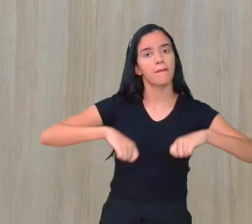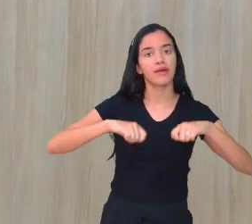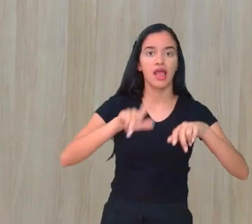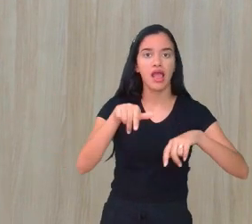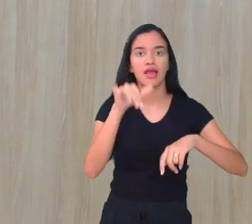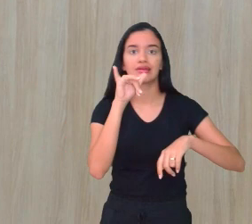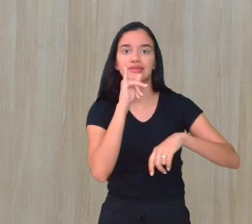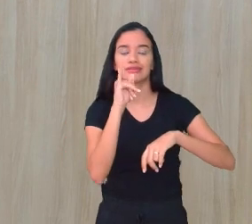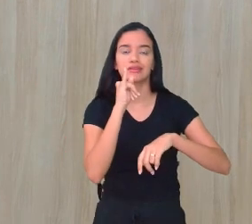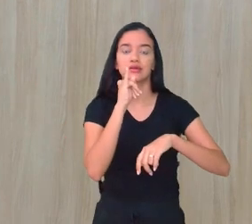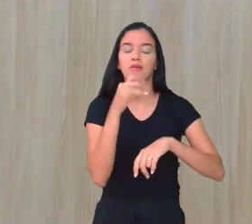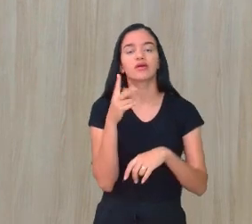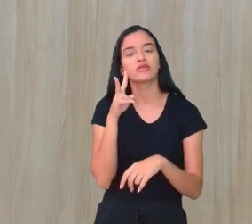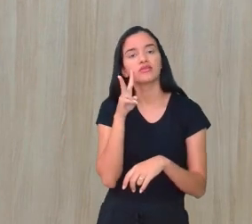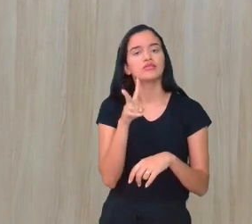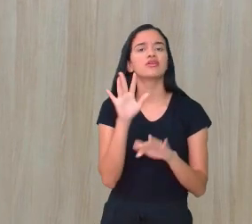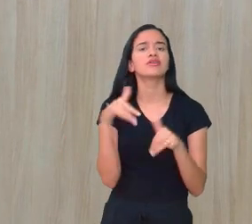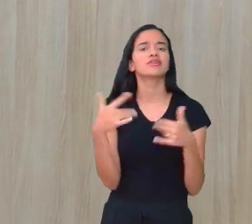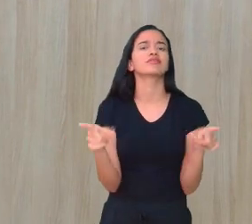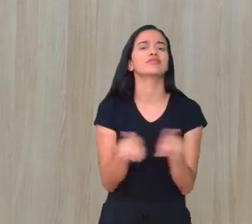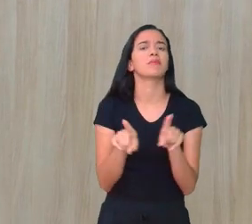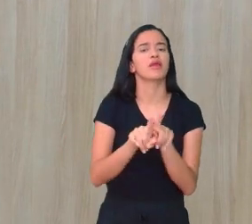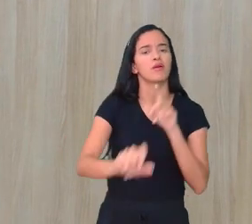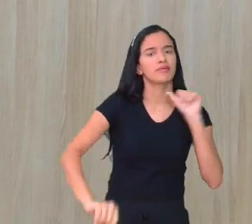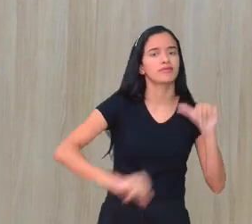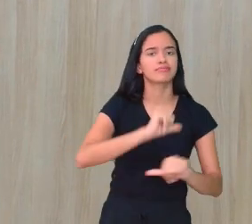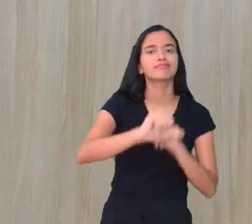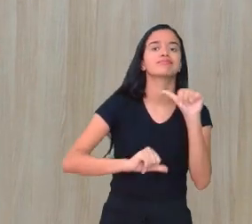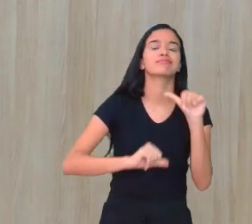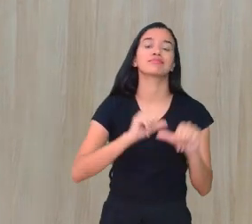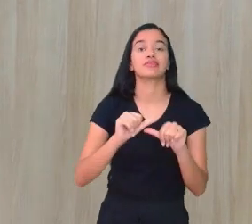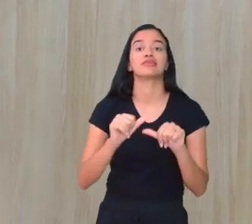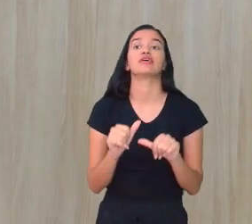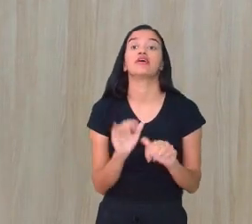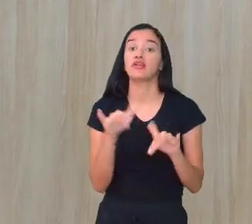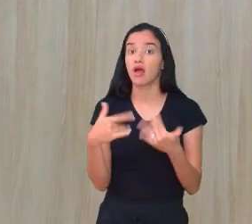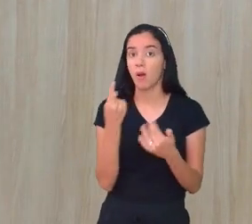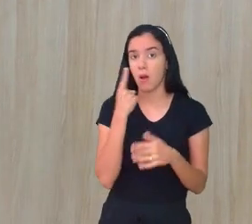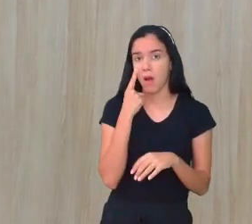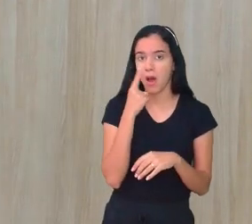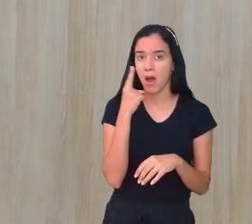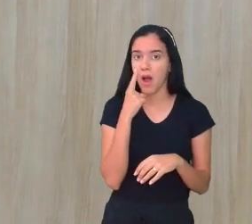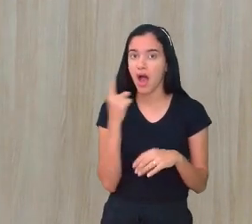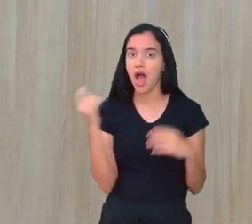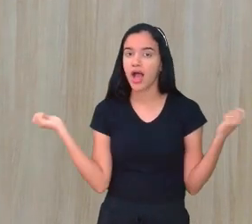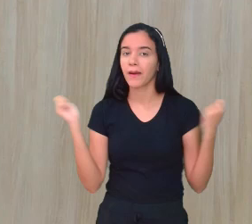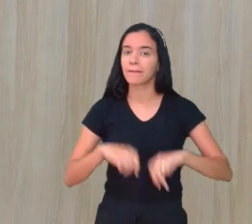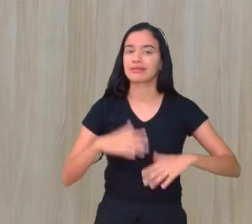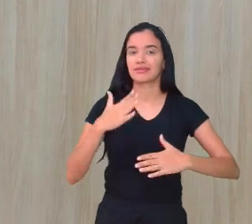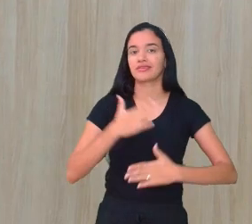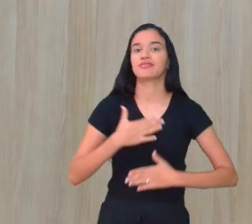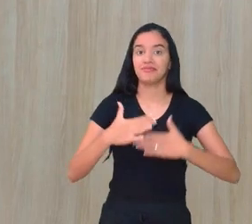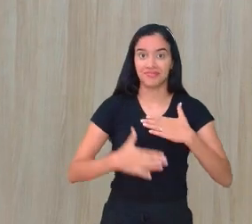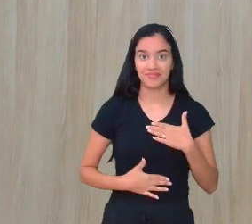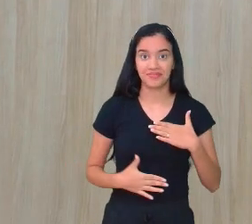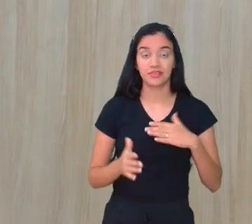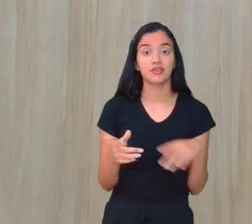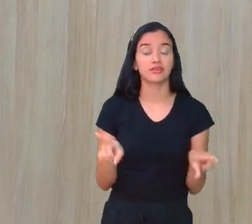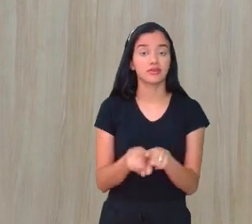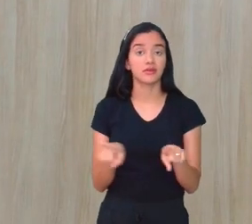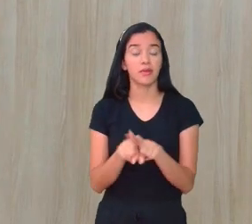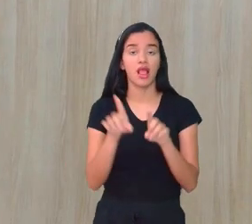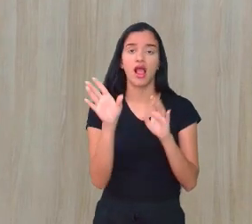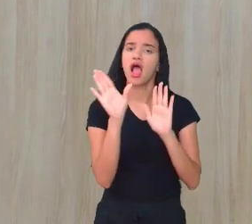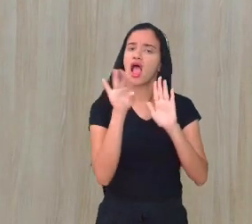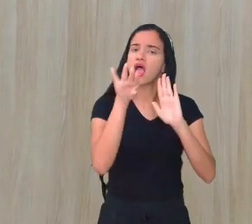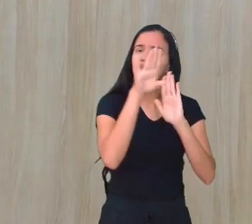né, que a gente vai ver, elas vão sendo também alteradas aí com essas mudanças. Então, ó, as capacidades físicas aí são